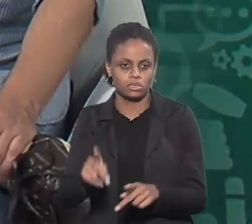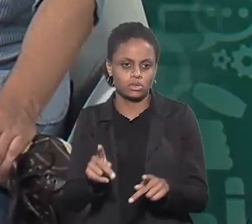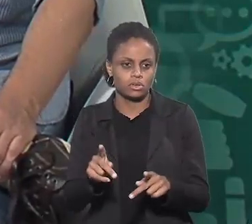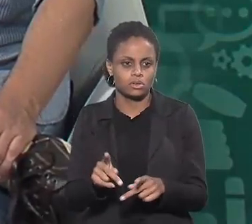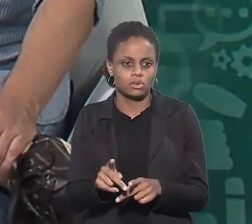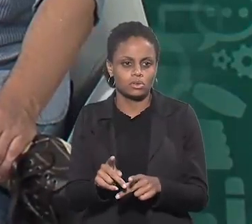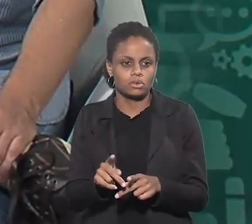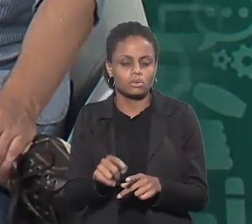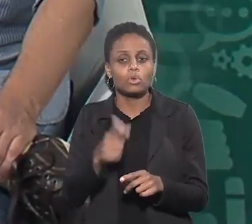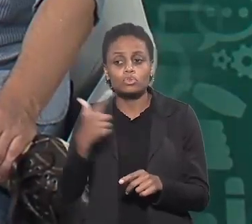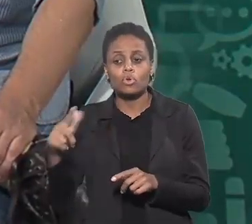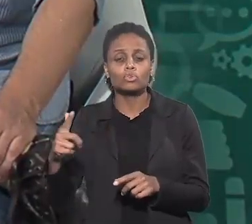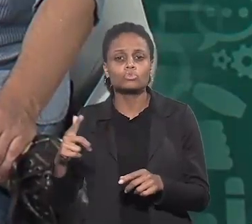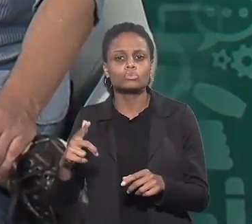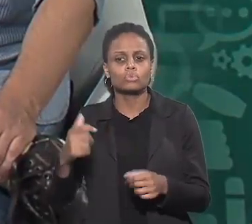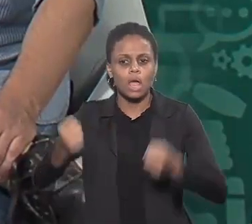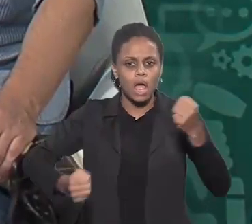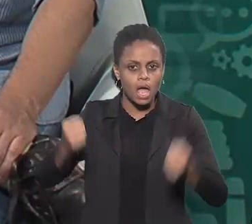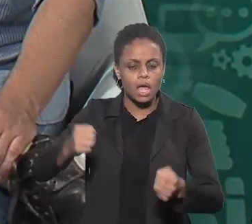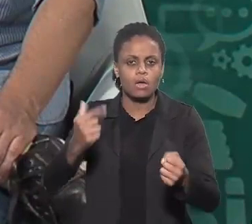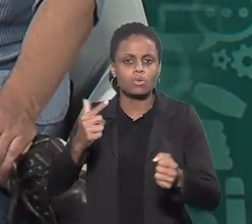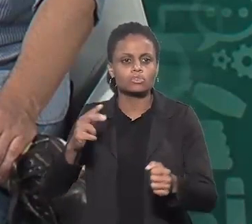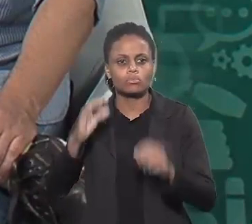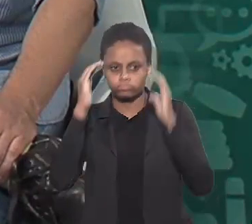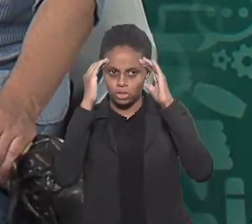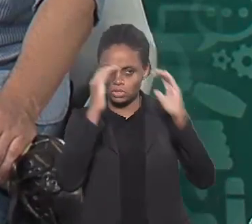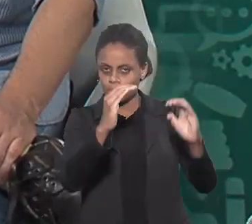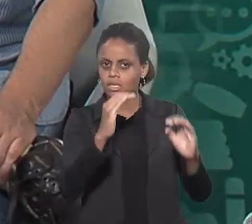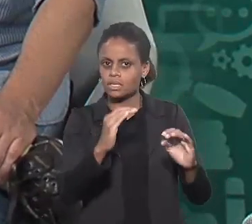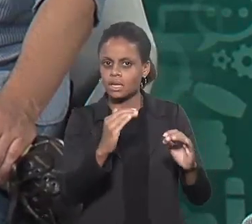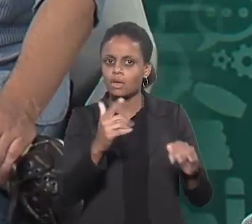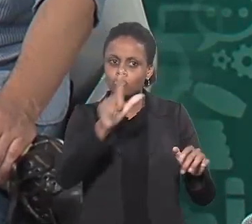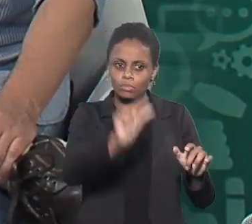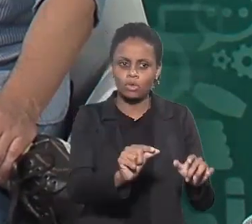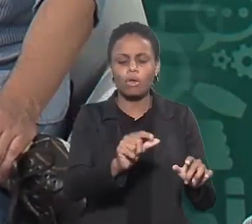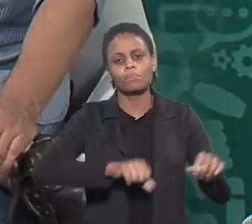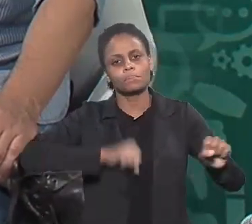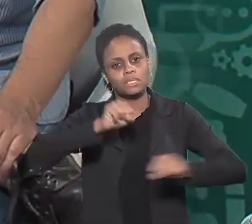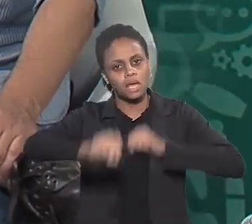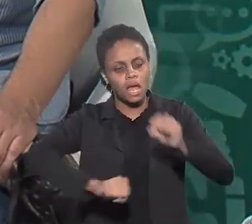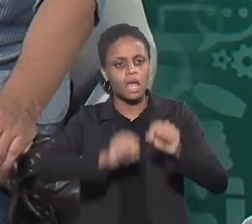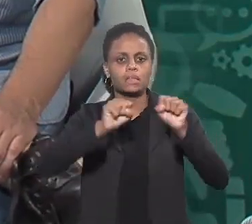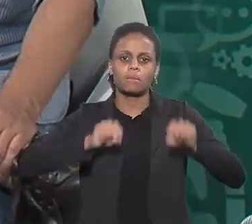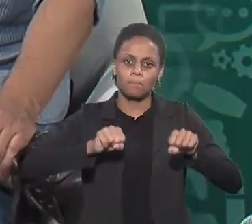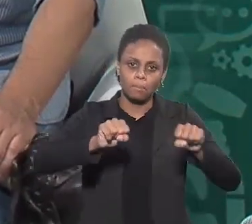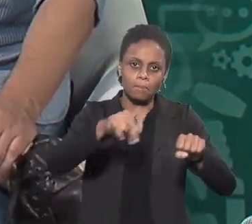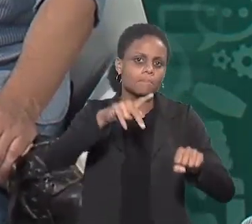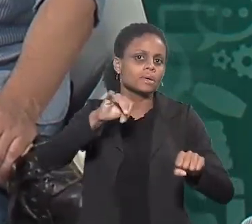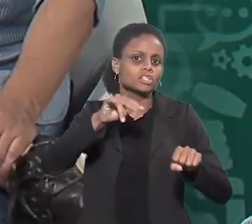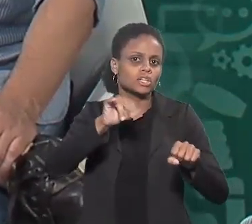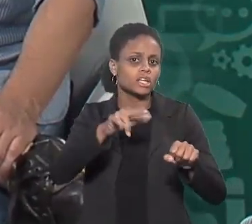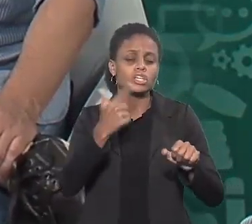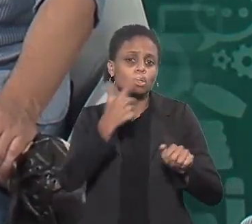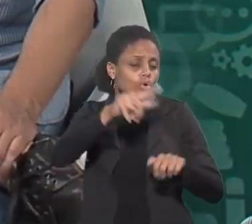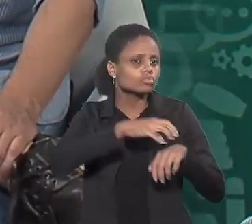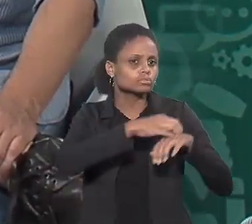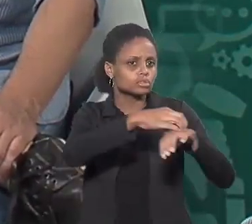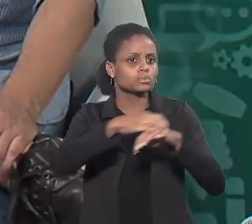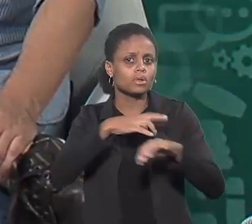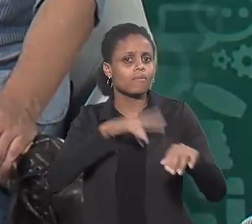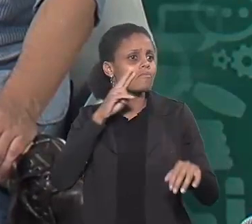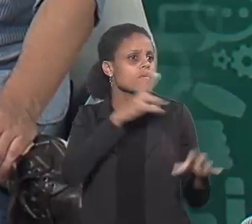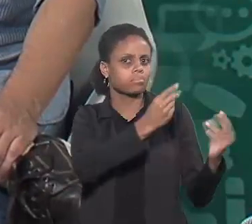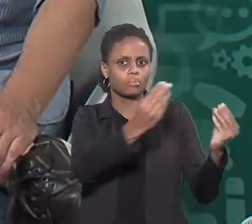para os veículos maiores, no caso, respeitarem os menores, no caso patinetes, bicicletas, que é outro tipo de transporte que a